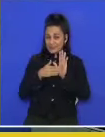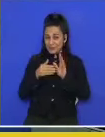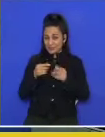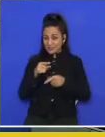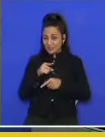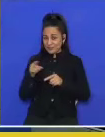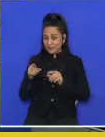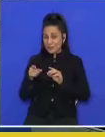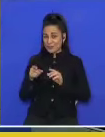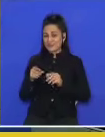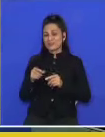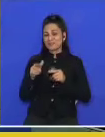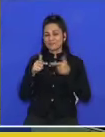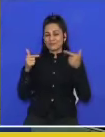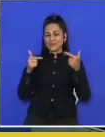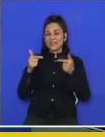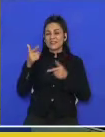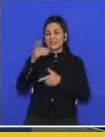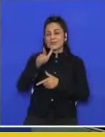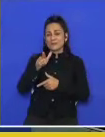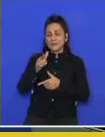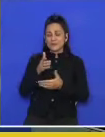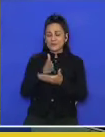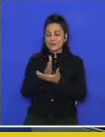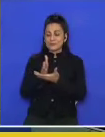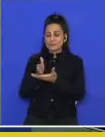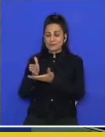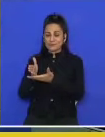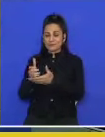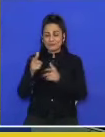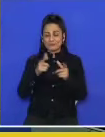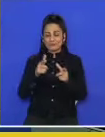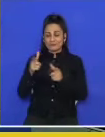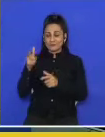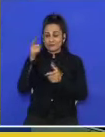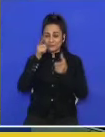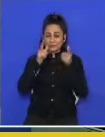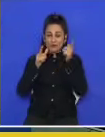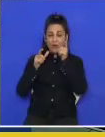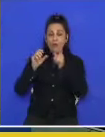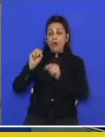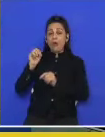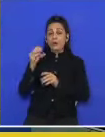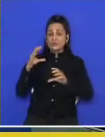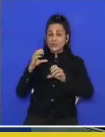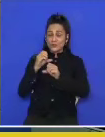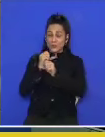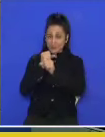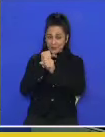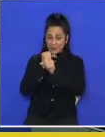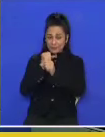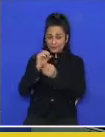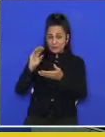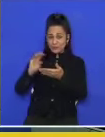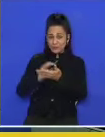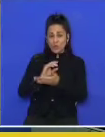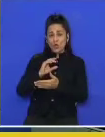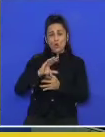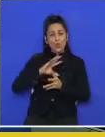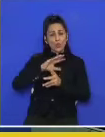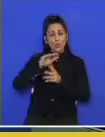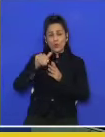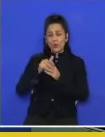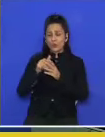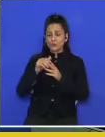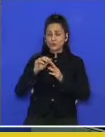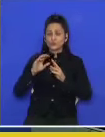sua aposta? Logo após a apuração, você poderá saber de onde são as apostas vencedoras ou se o prêmio está acumulado. Todos os